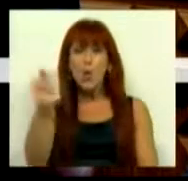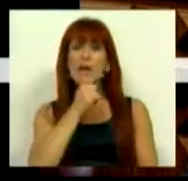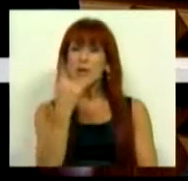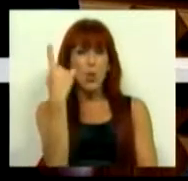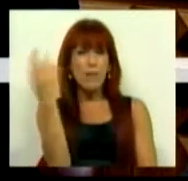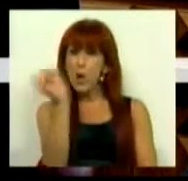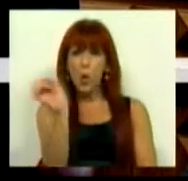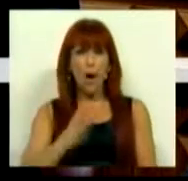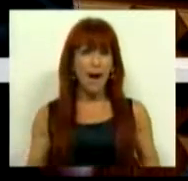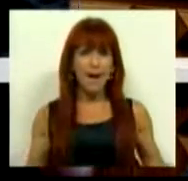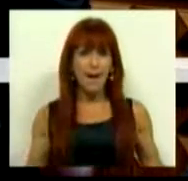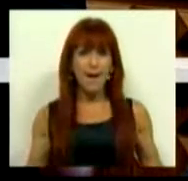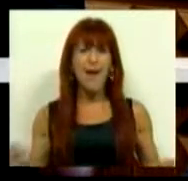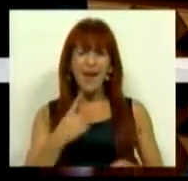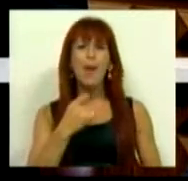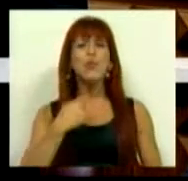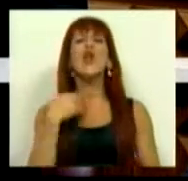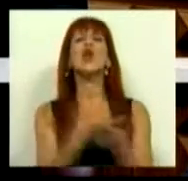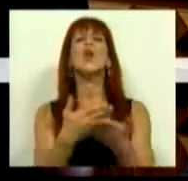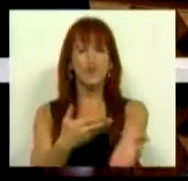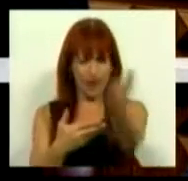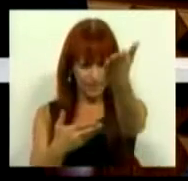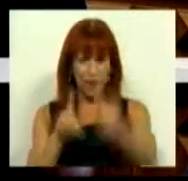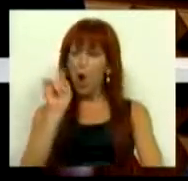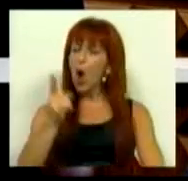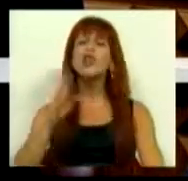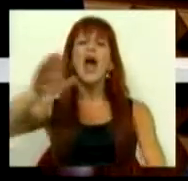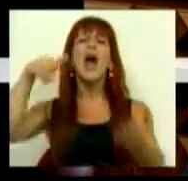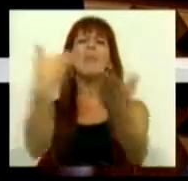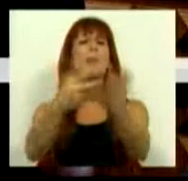medida? É essa a pergunta que eu lhe faço. Qual é a